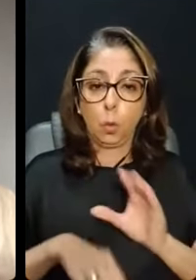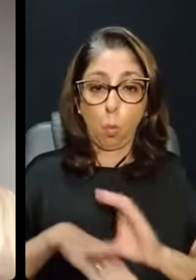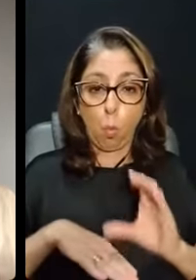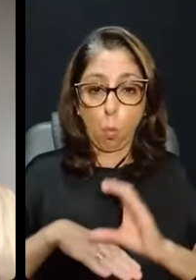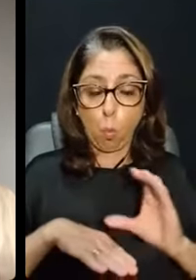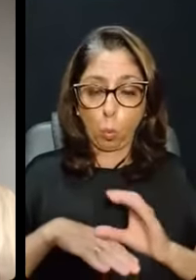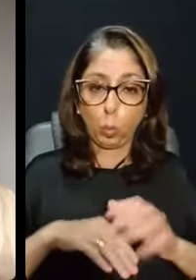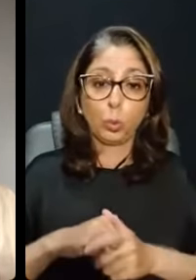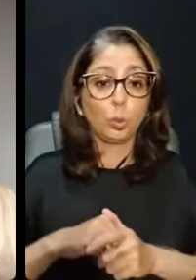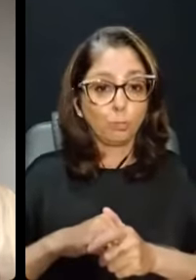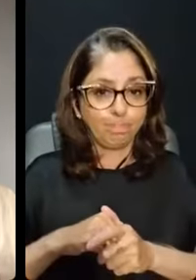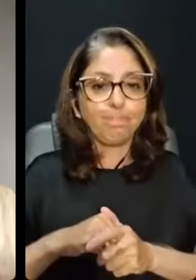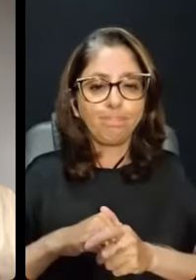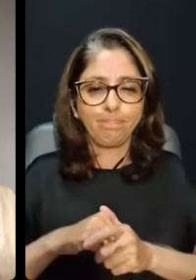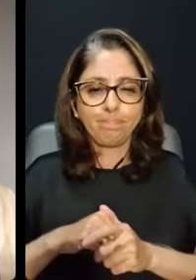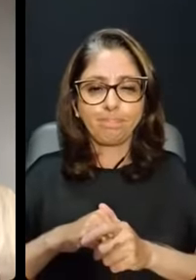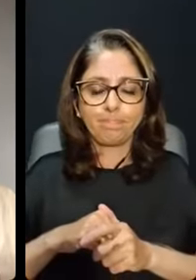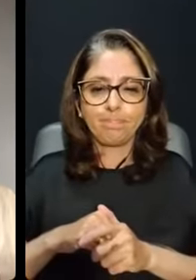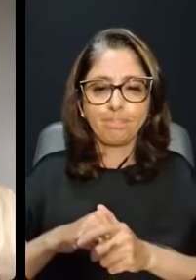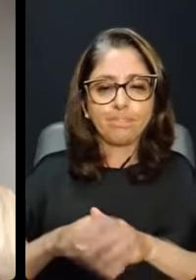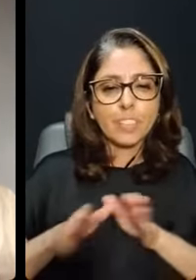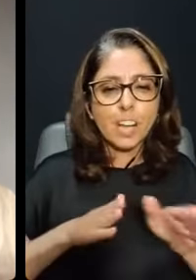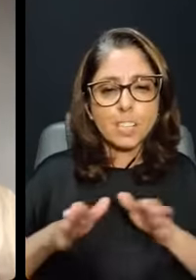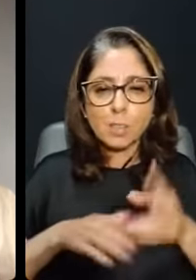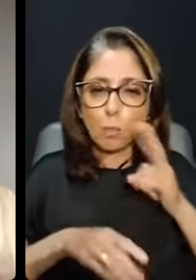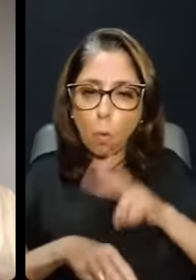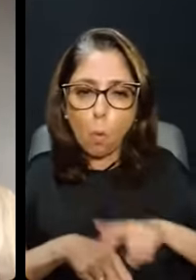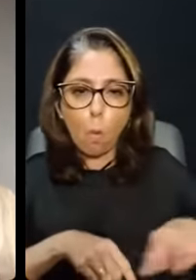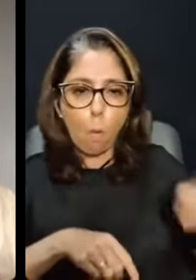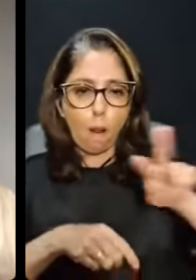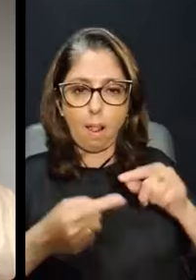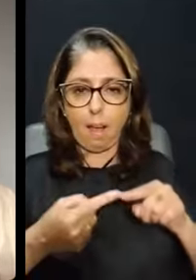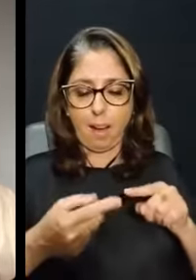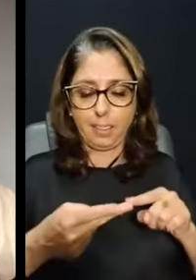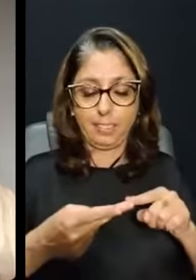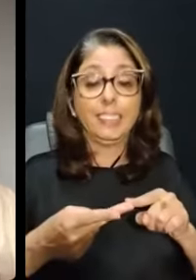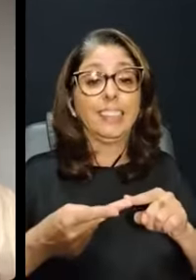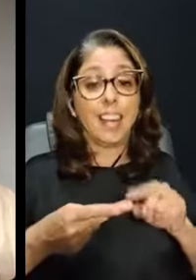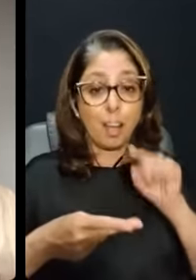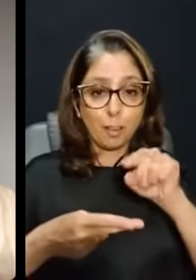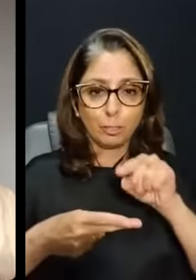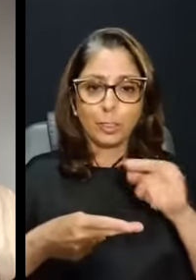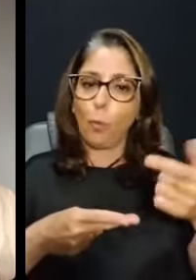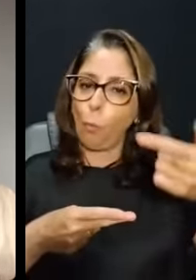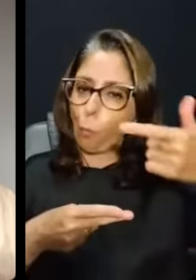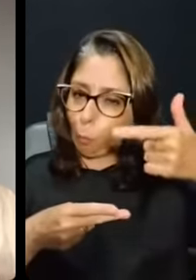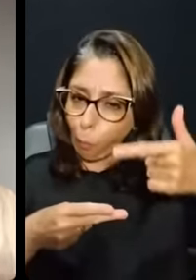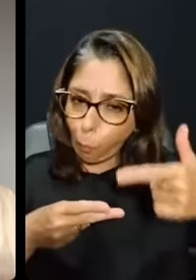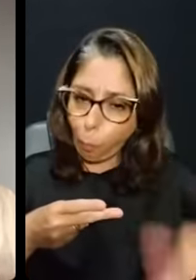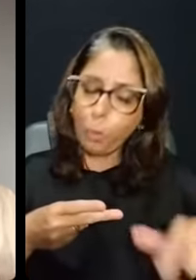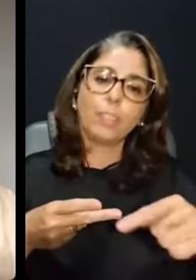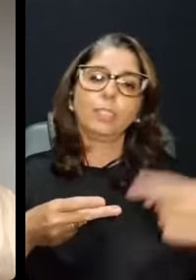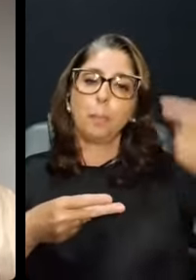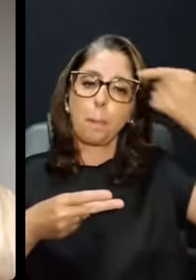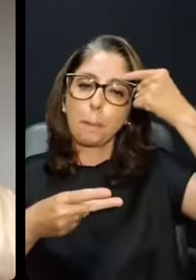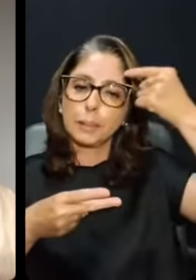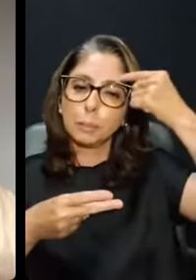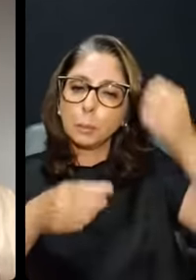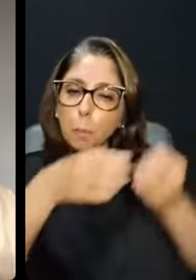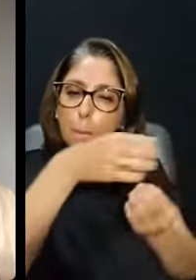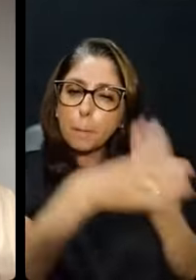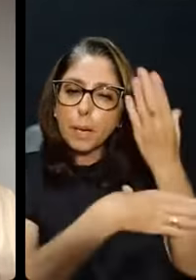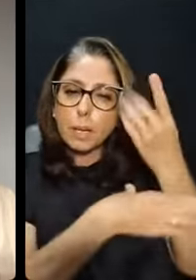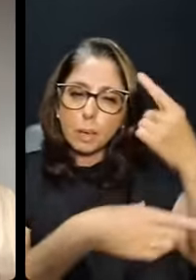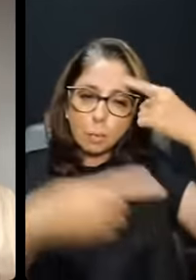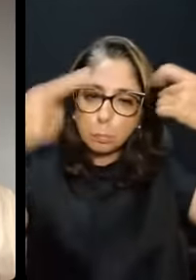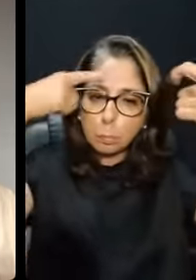projeto falando de acessibilidade residencial. E aí conecta de novo, né? A arquiteta volta junto com esse processo para